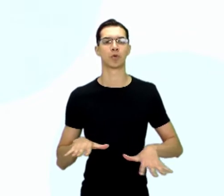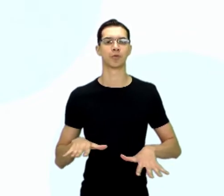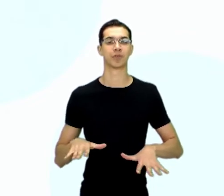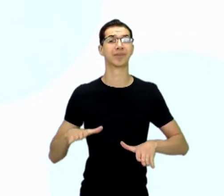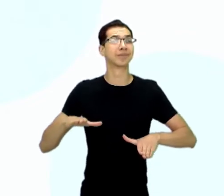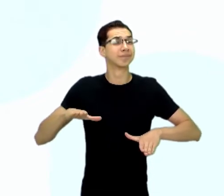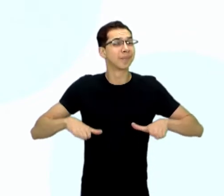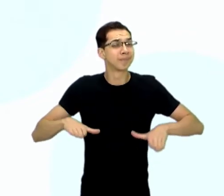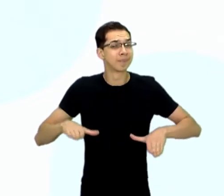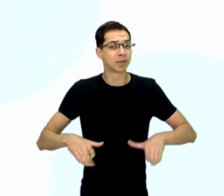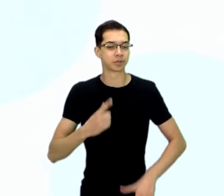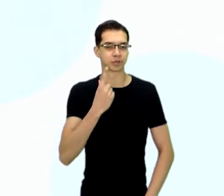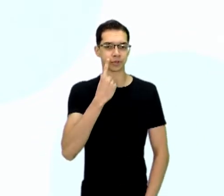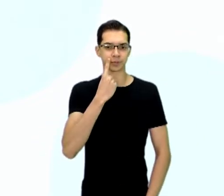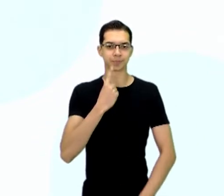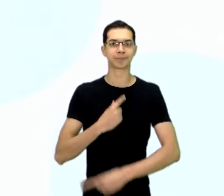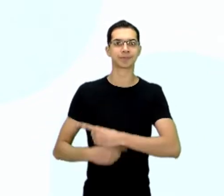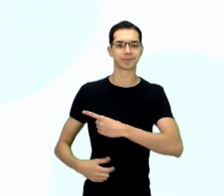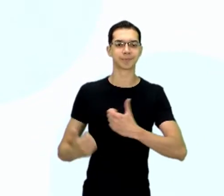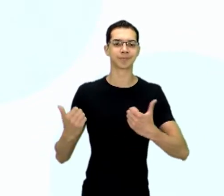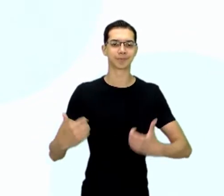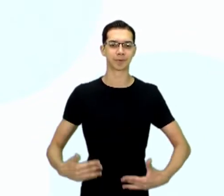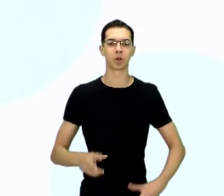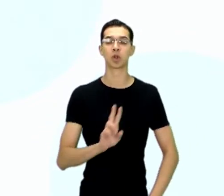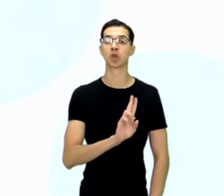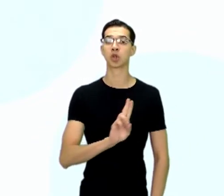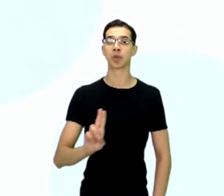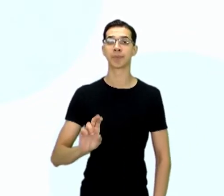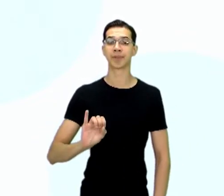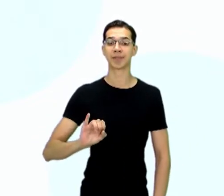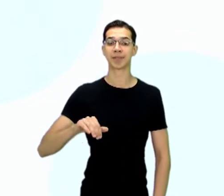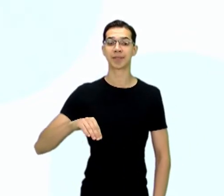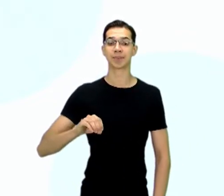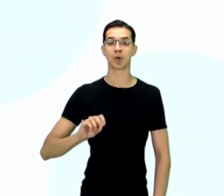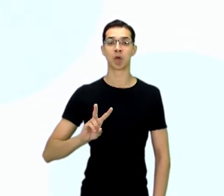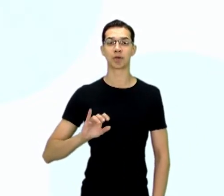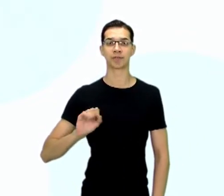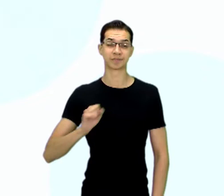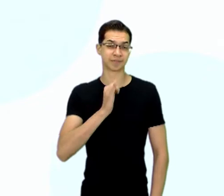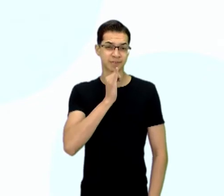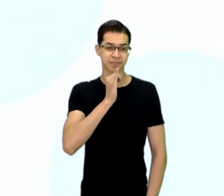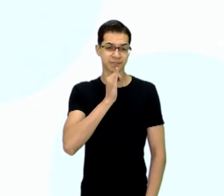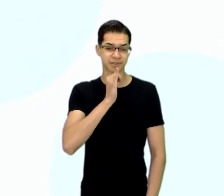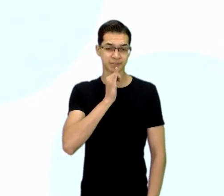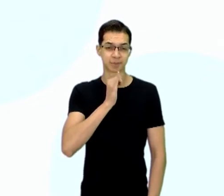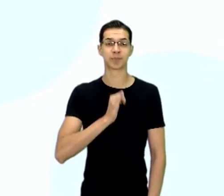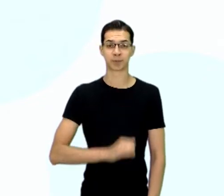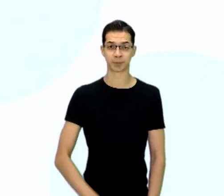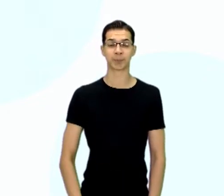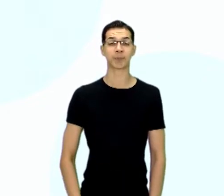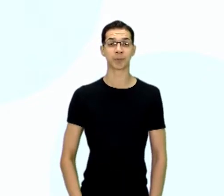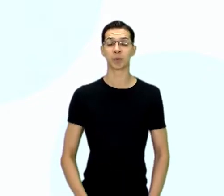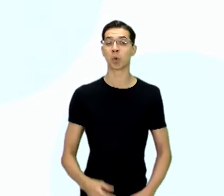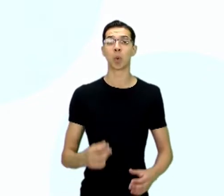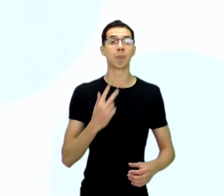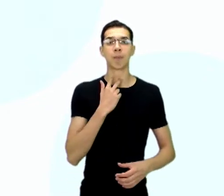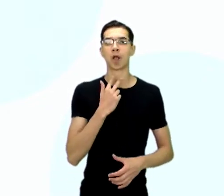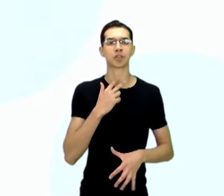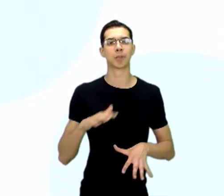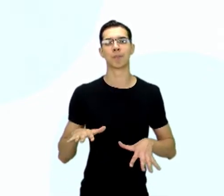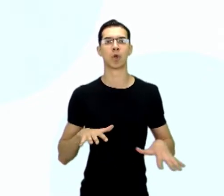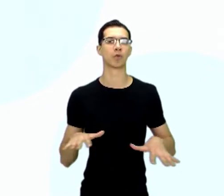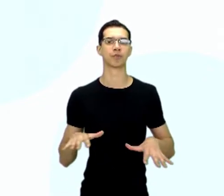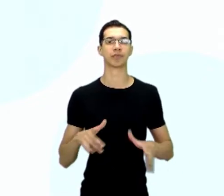A gente tem ossos que são imóveis, ou seja, não se movimentam e justamente não podem se